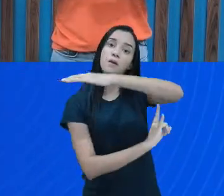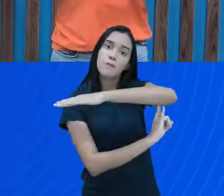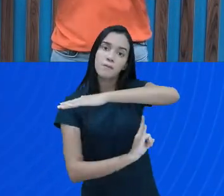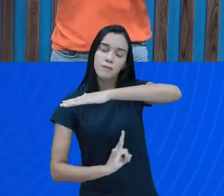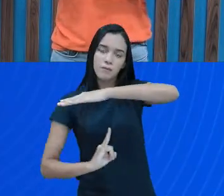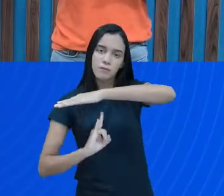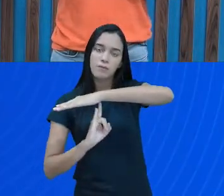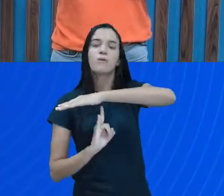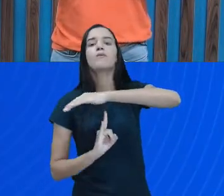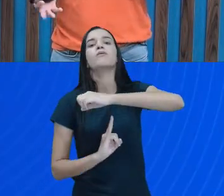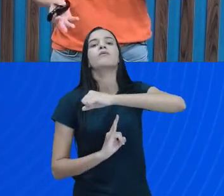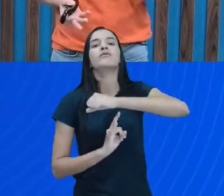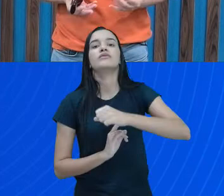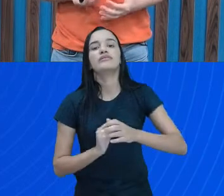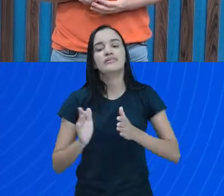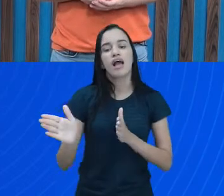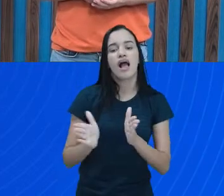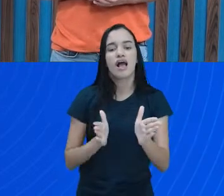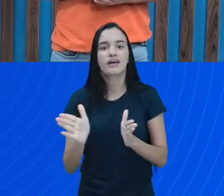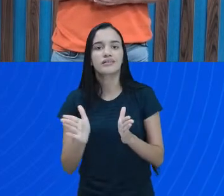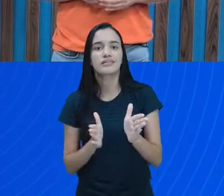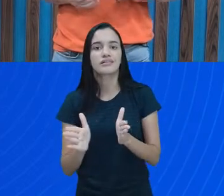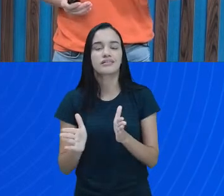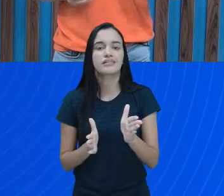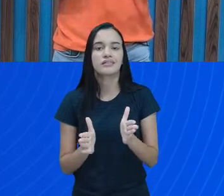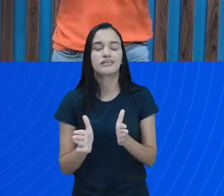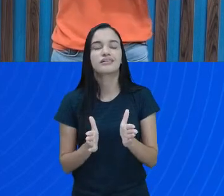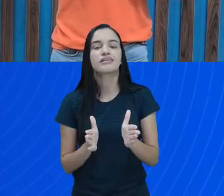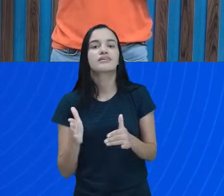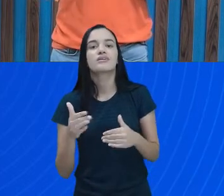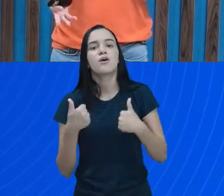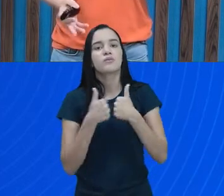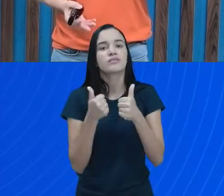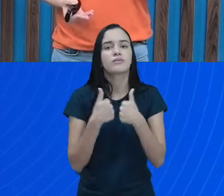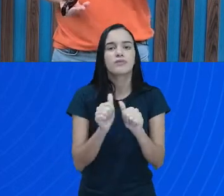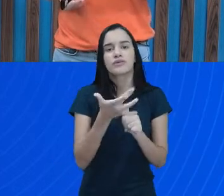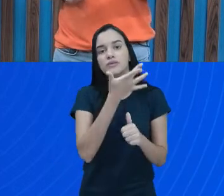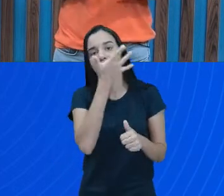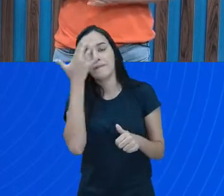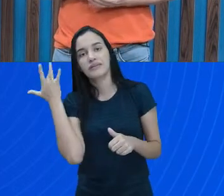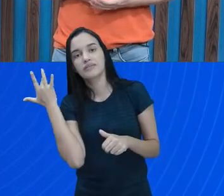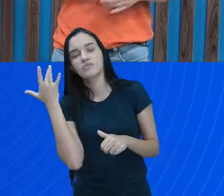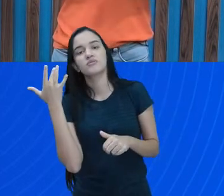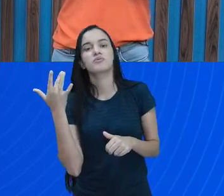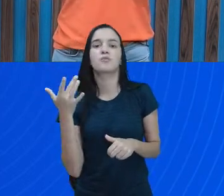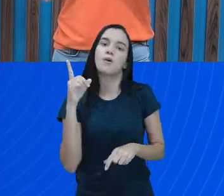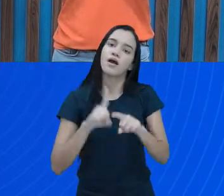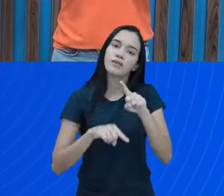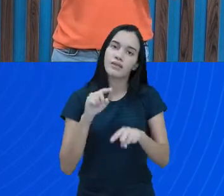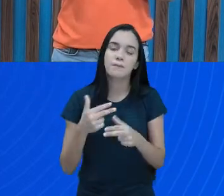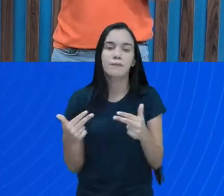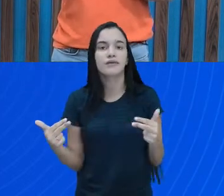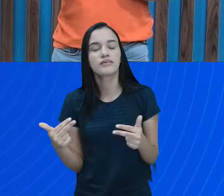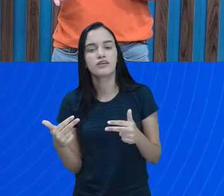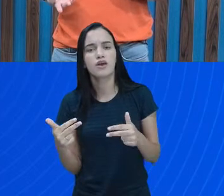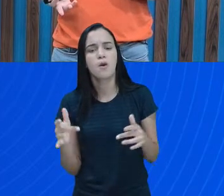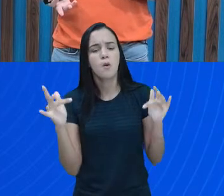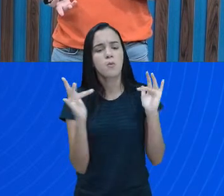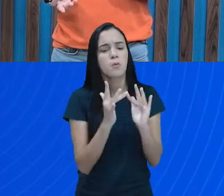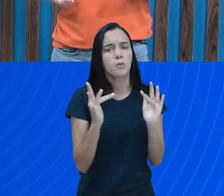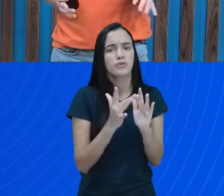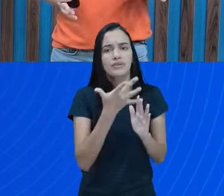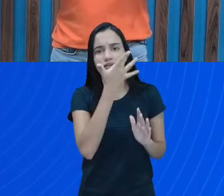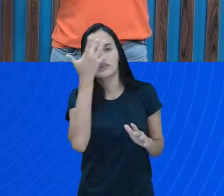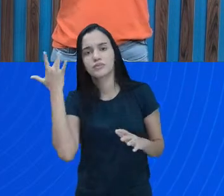são construídos novos acessos para facilitar o transporte de pessoas, de mercadorias. o contato entre as